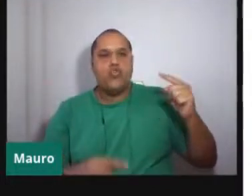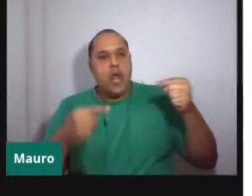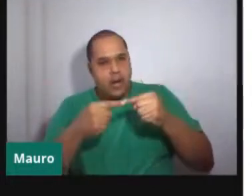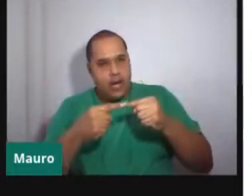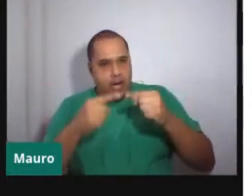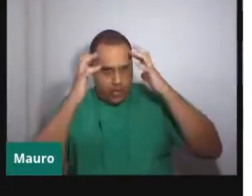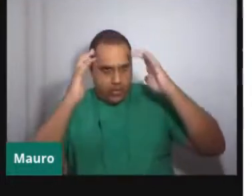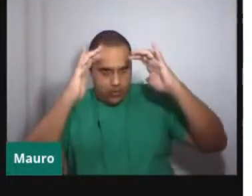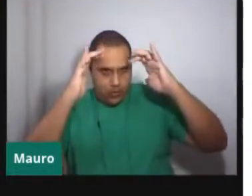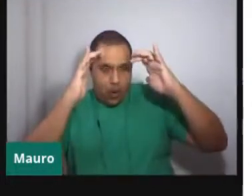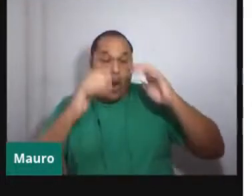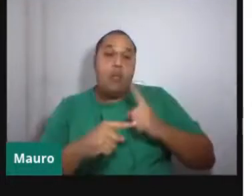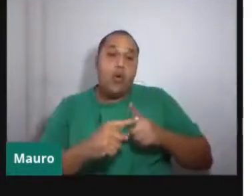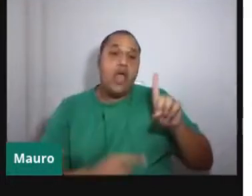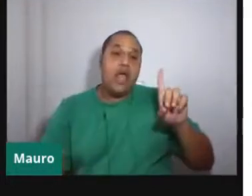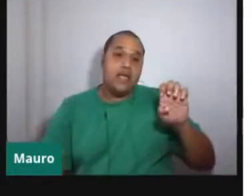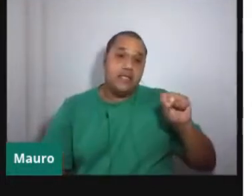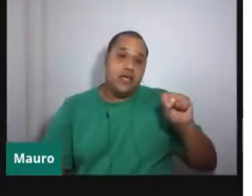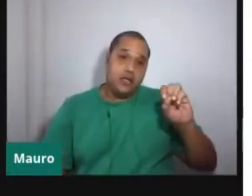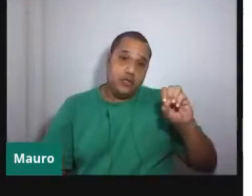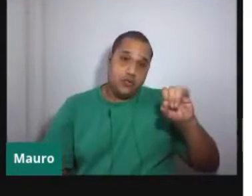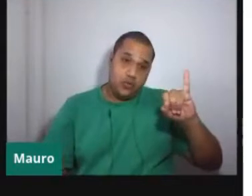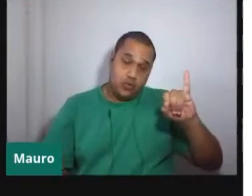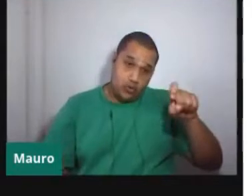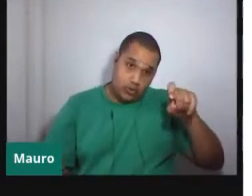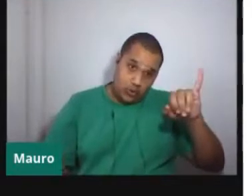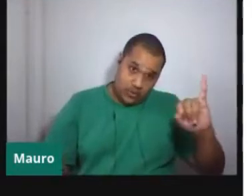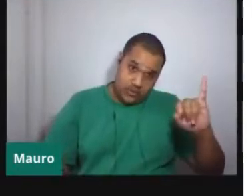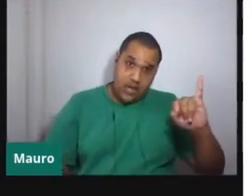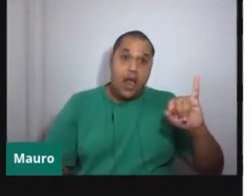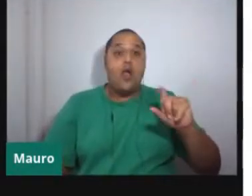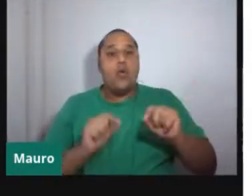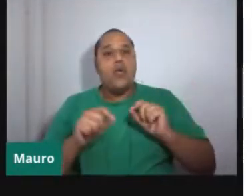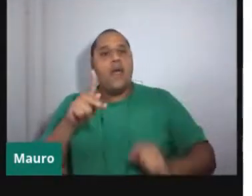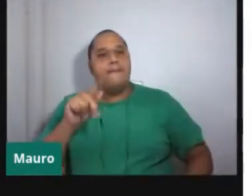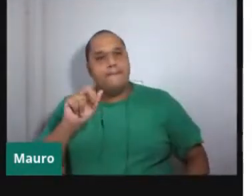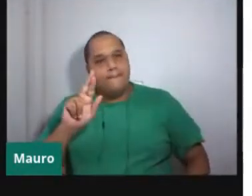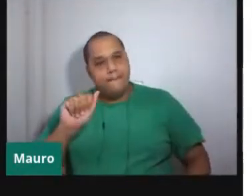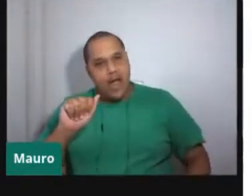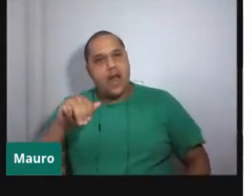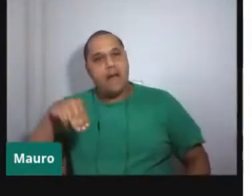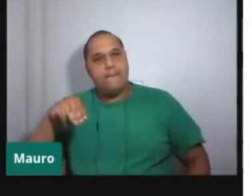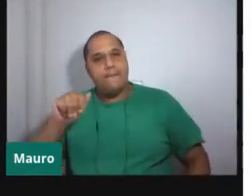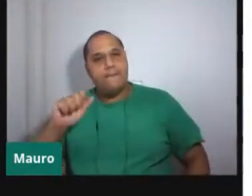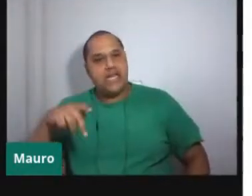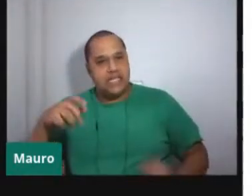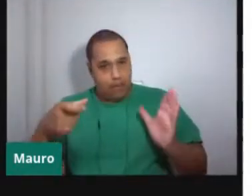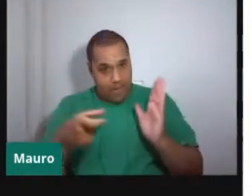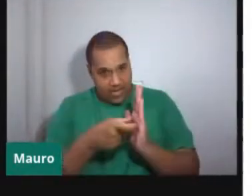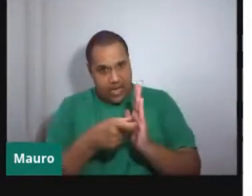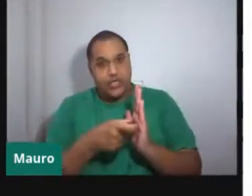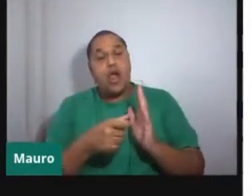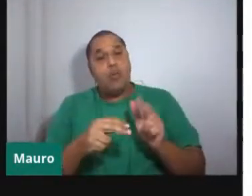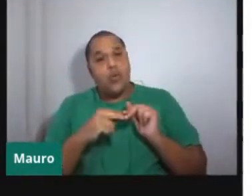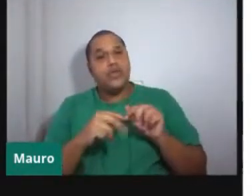a desoxihemoglobina é paramagnética, então, quando você muda essa relação, você muda esses valores. Maior oxigenação para uma